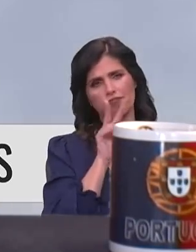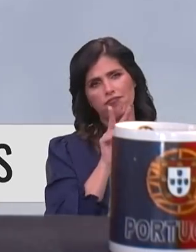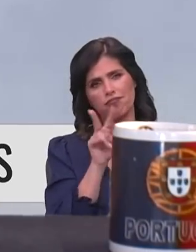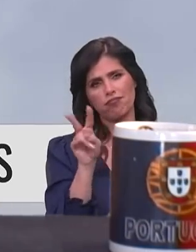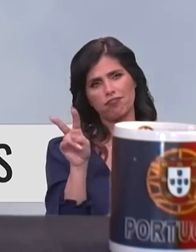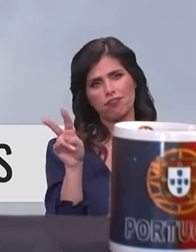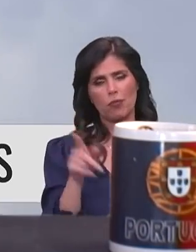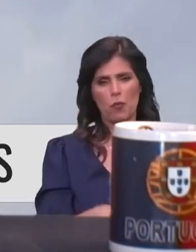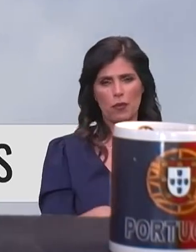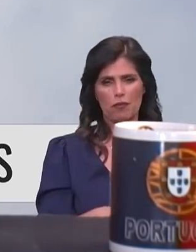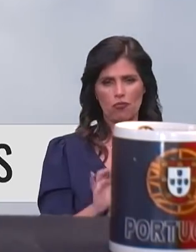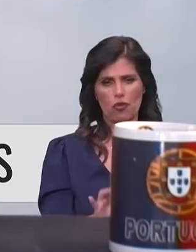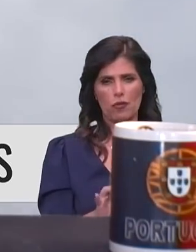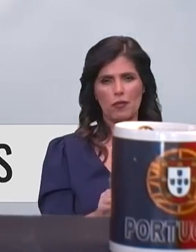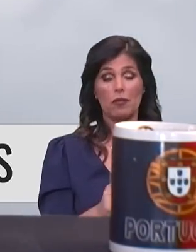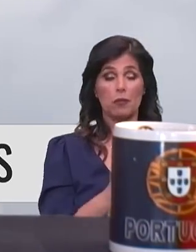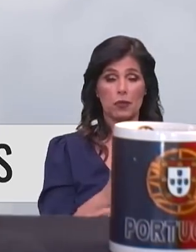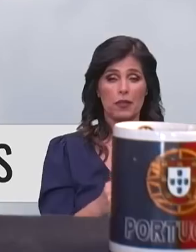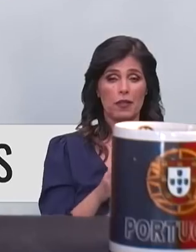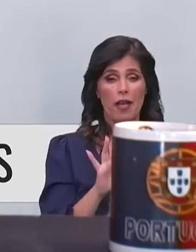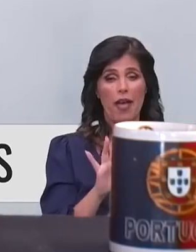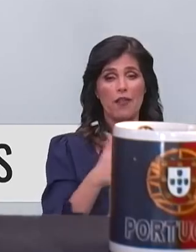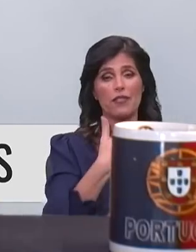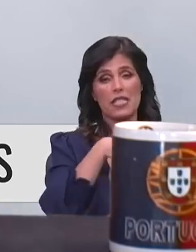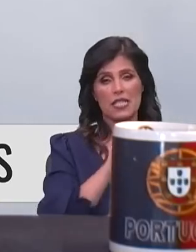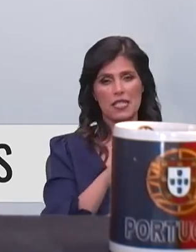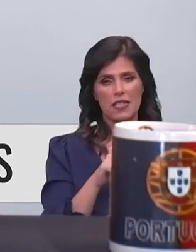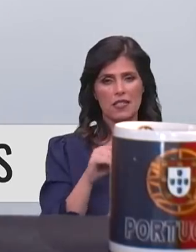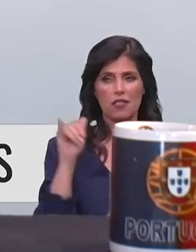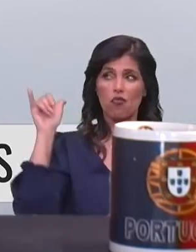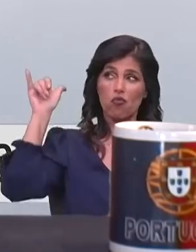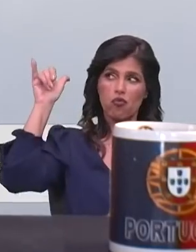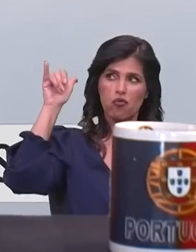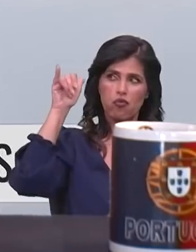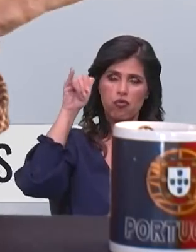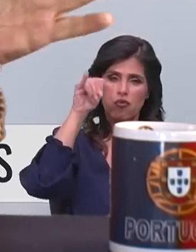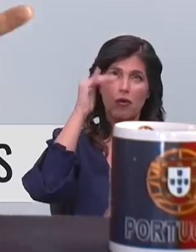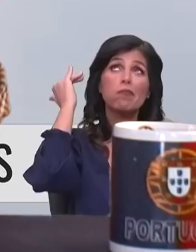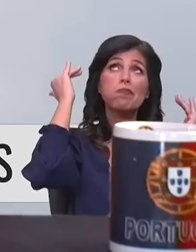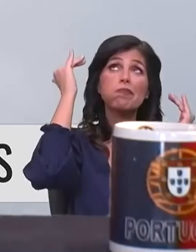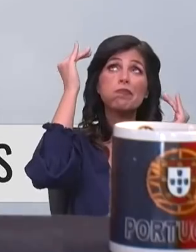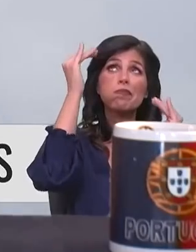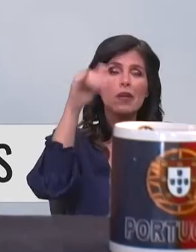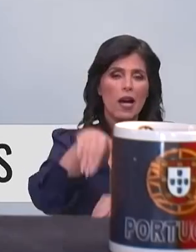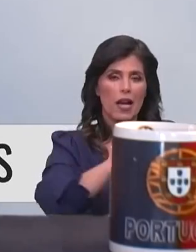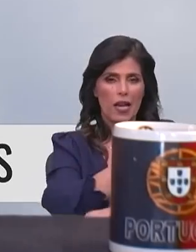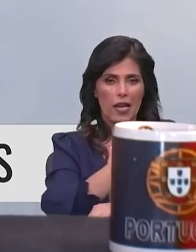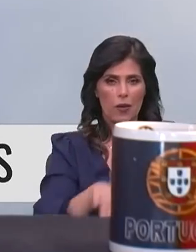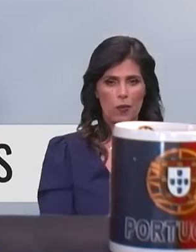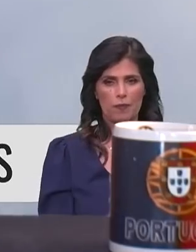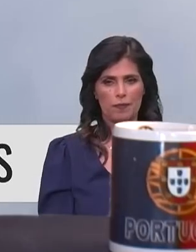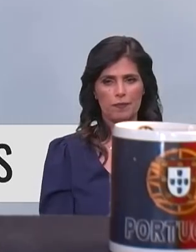sondagem só professores iriam ver que se essa sondagem for corretamente elaborada não é como a amostragem de 611